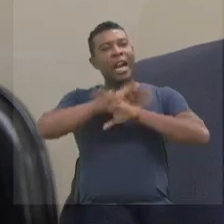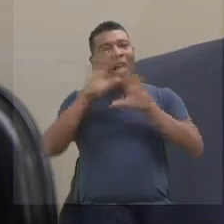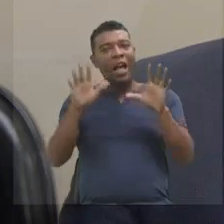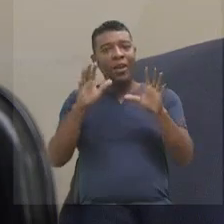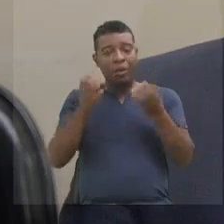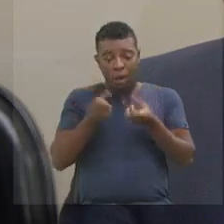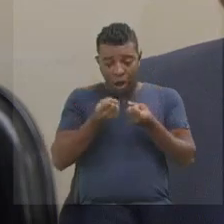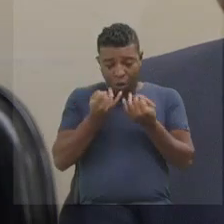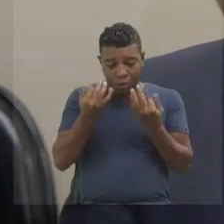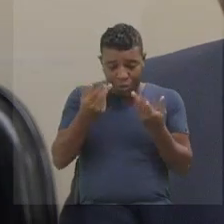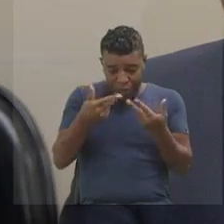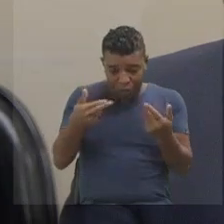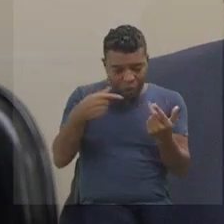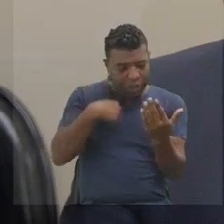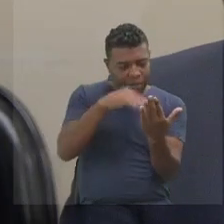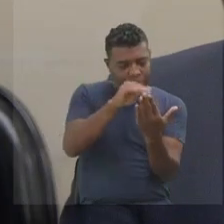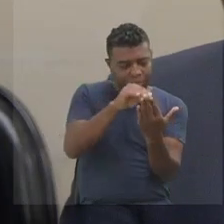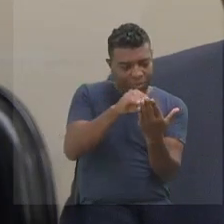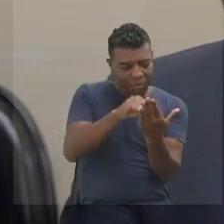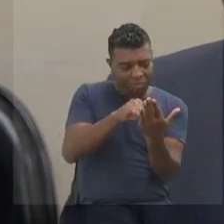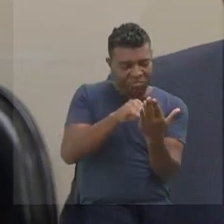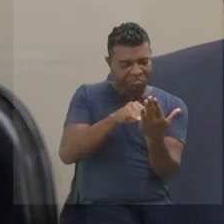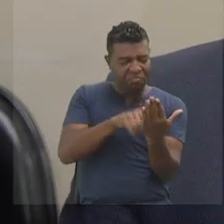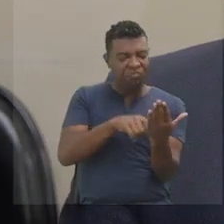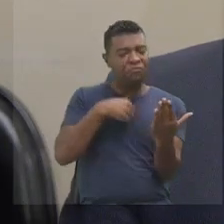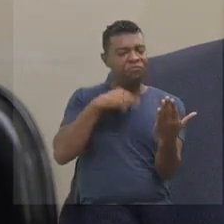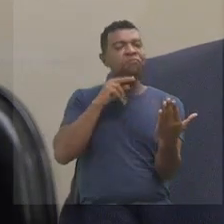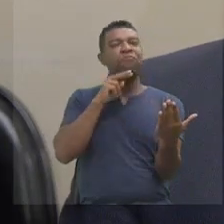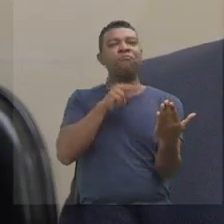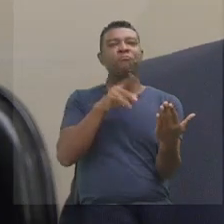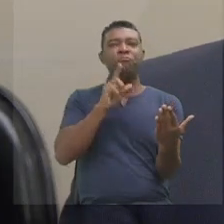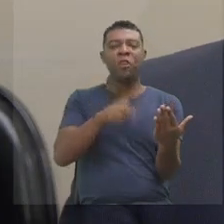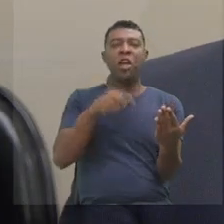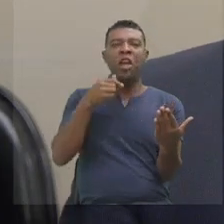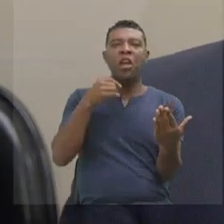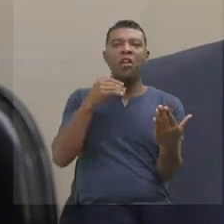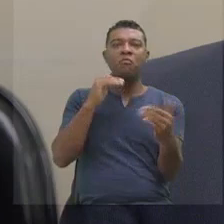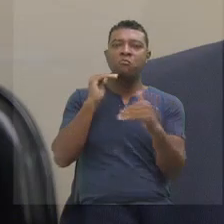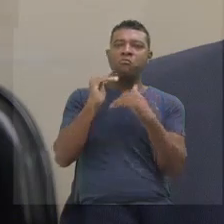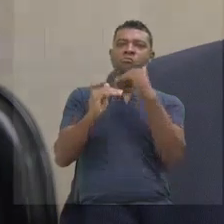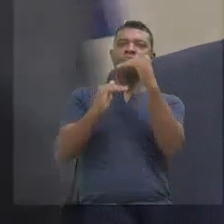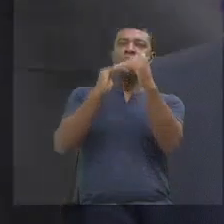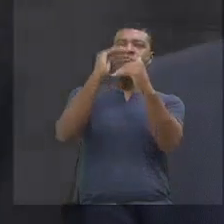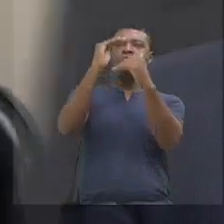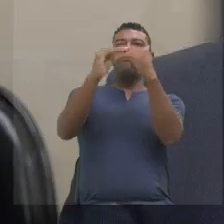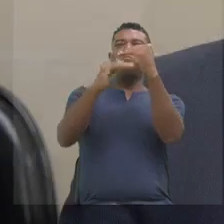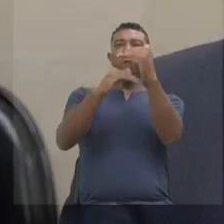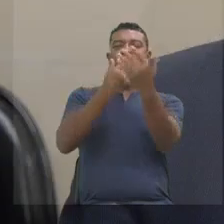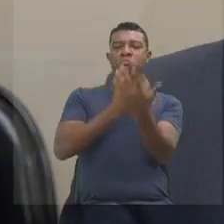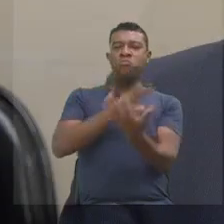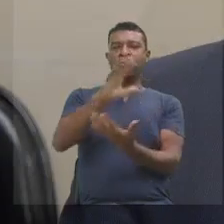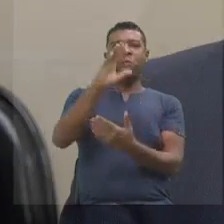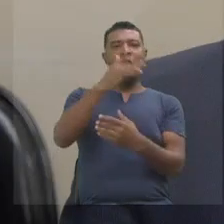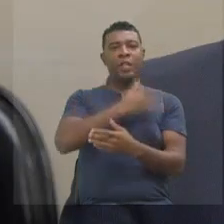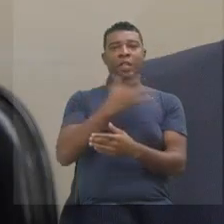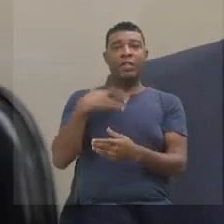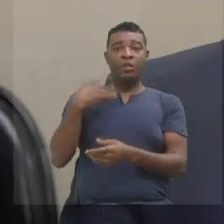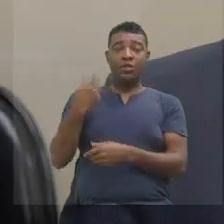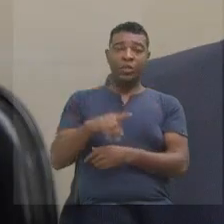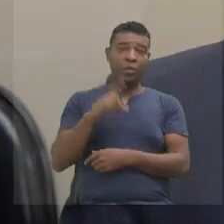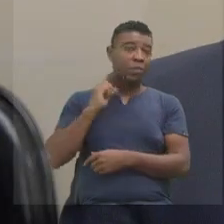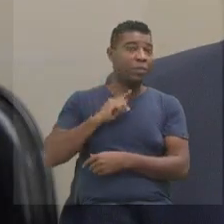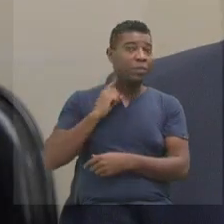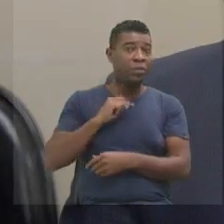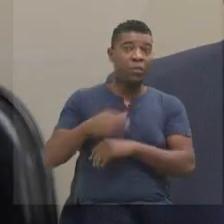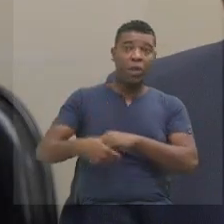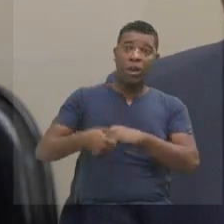muito fortes para a saúde de Minas Gerais cumprimentar aqui os demais deputados presentes e